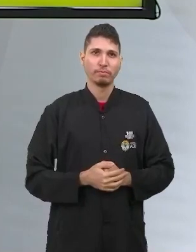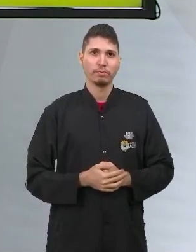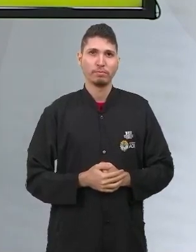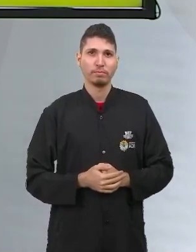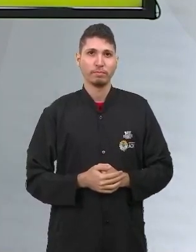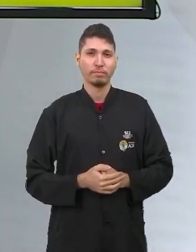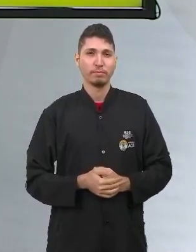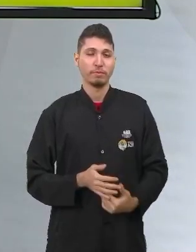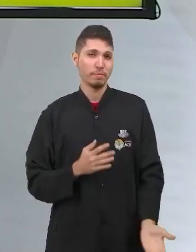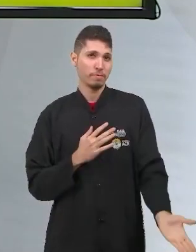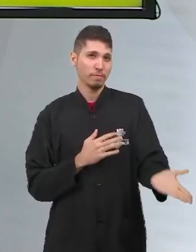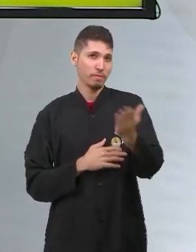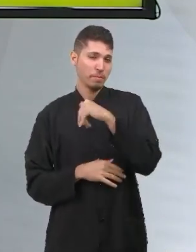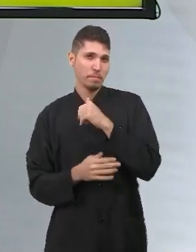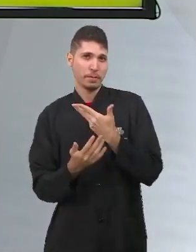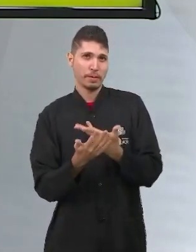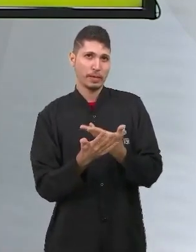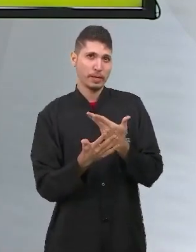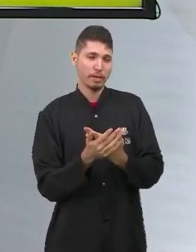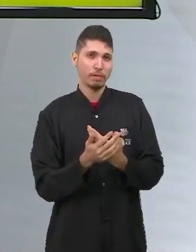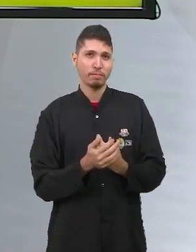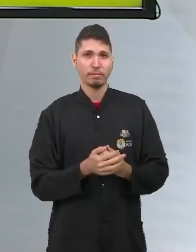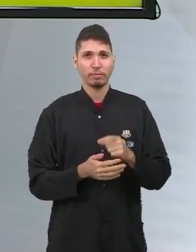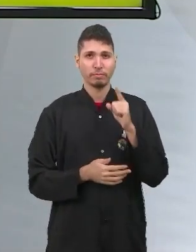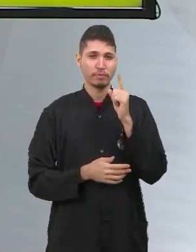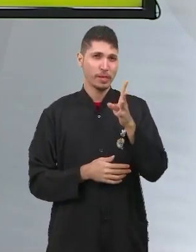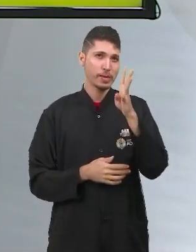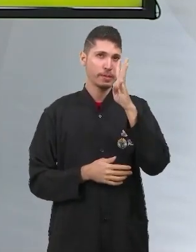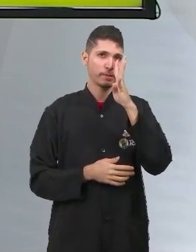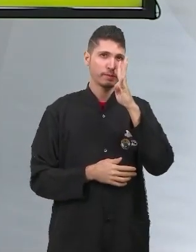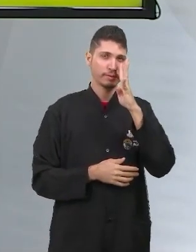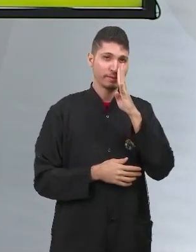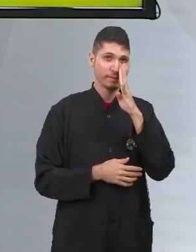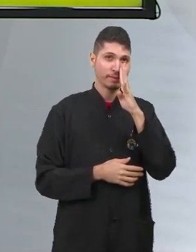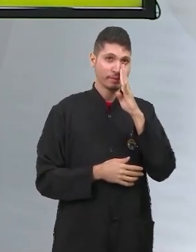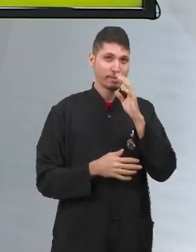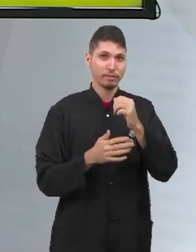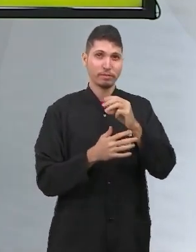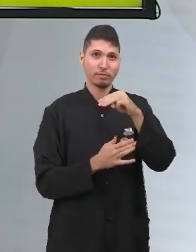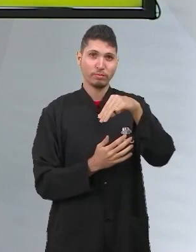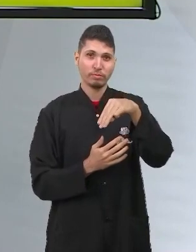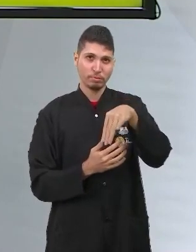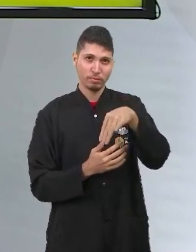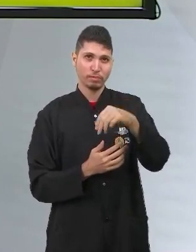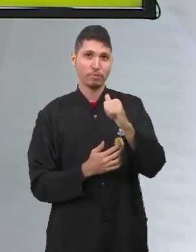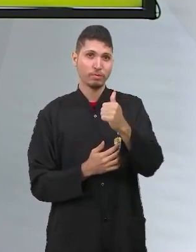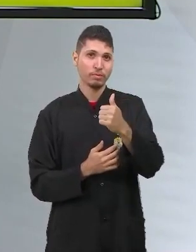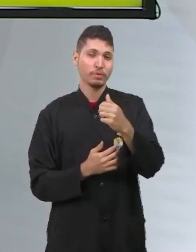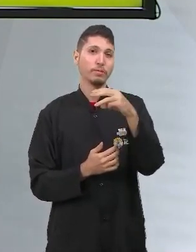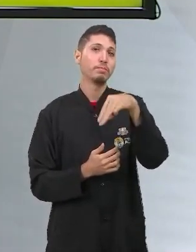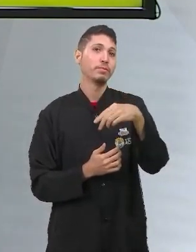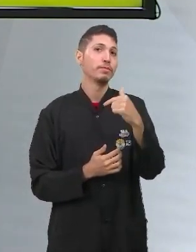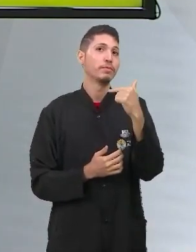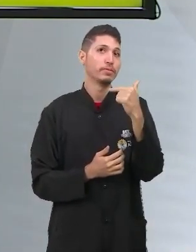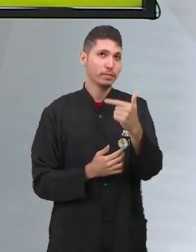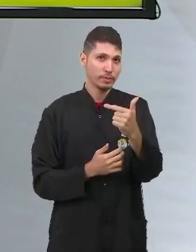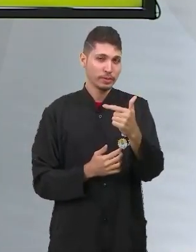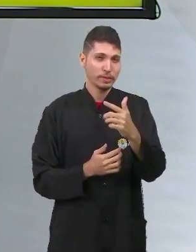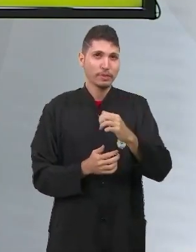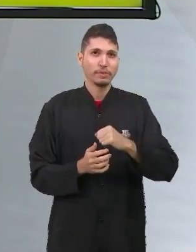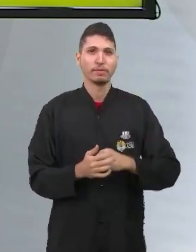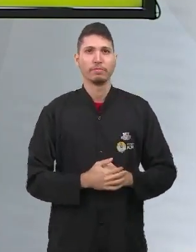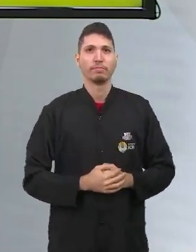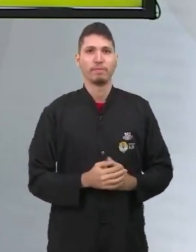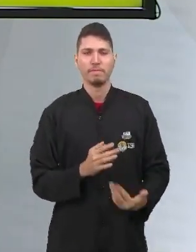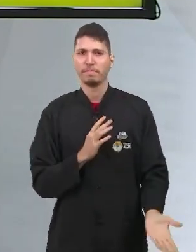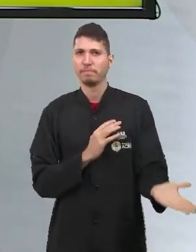né? E fica a dica aí, ó, para assistir essa aula, módulo 1 e também o módulo 2, que vai aplicações de questões do Enem, tá bom? Então vamos